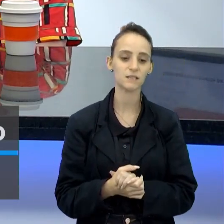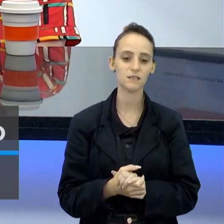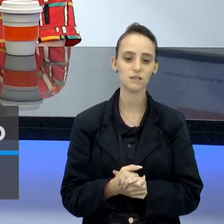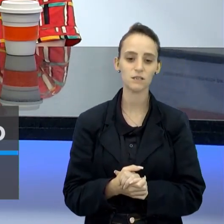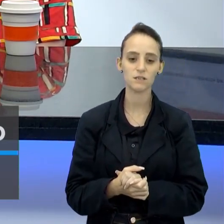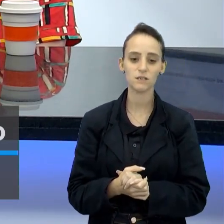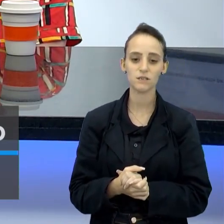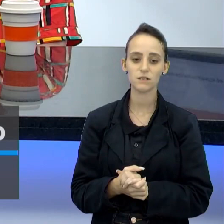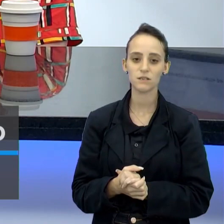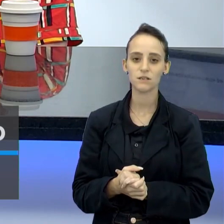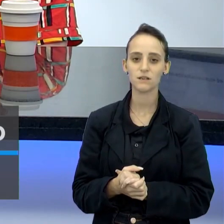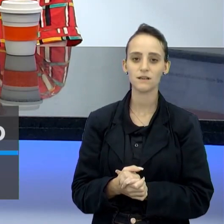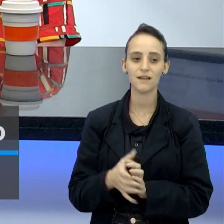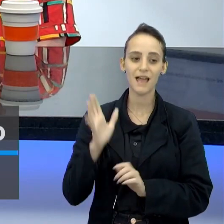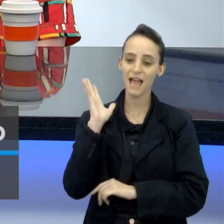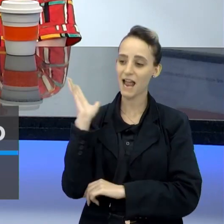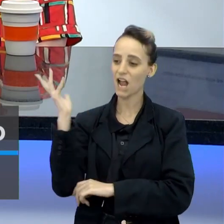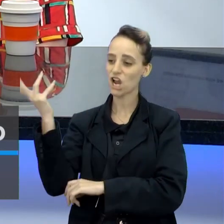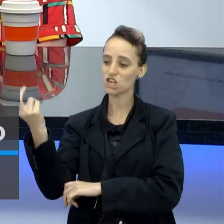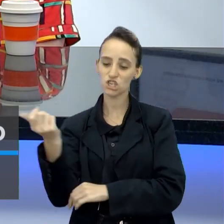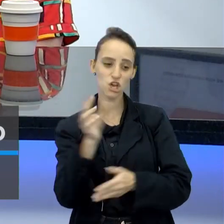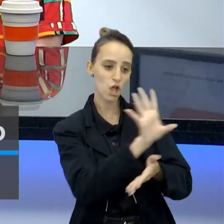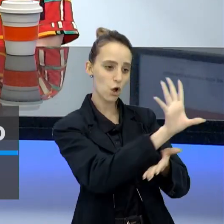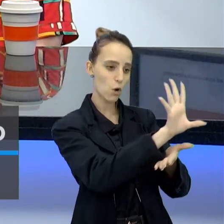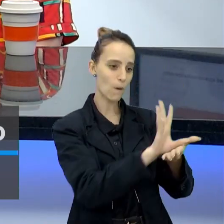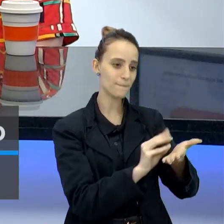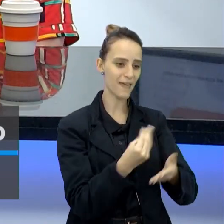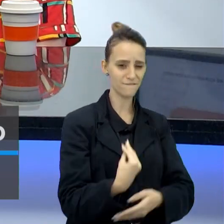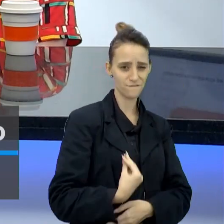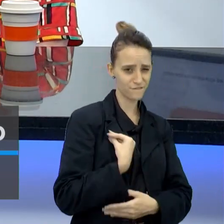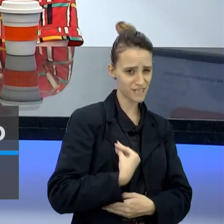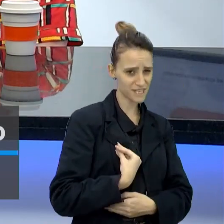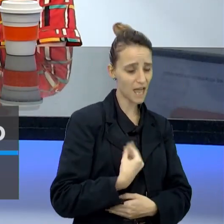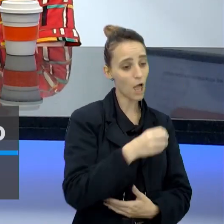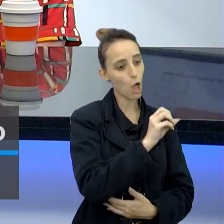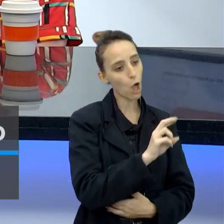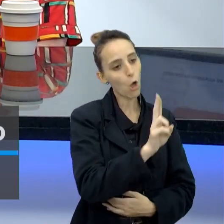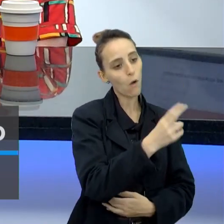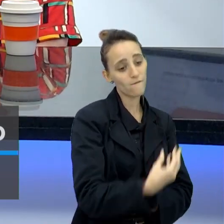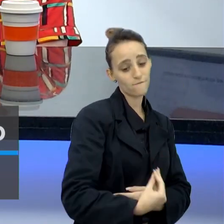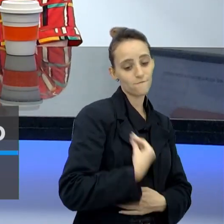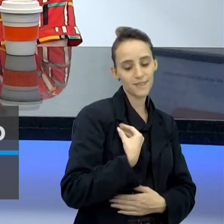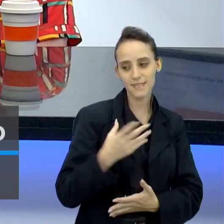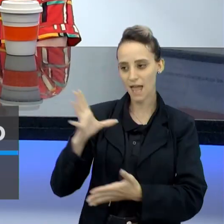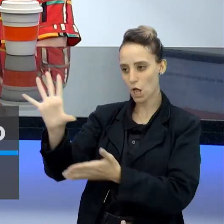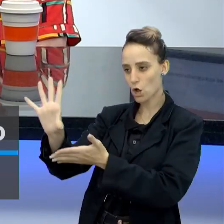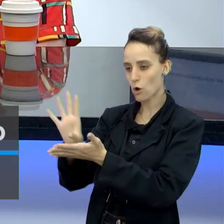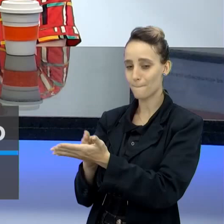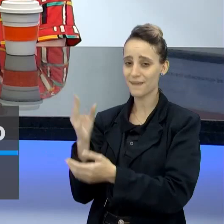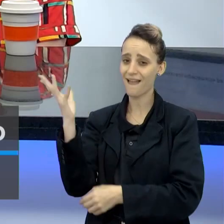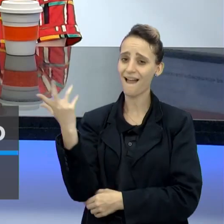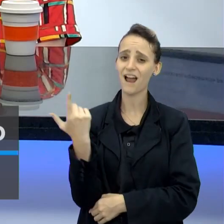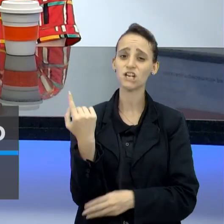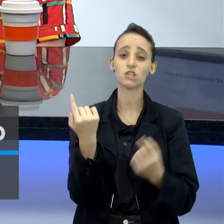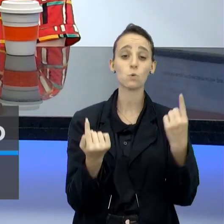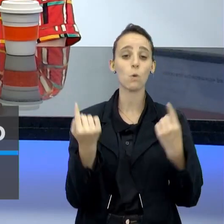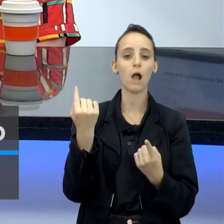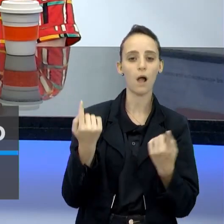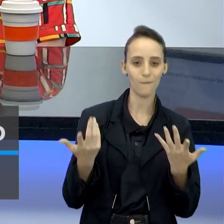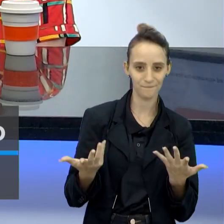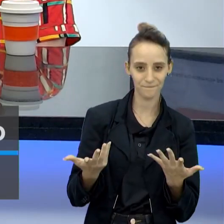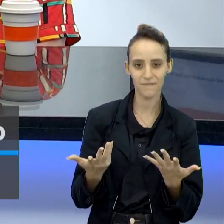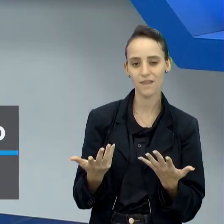de alguma maneira que diz: a arte imita a vida ou a vida imita a arte, né? Para a gente perceber o